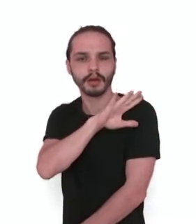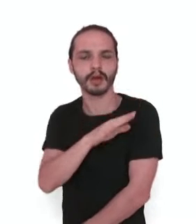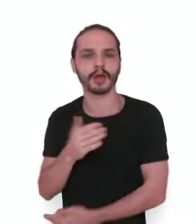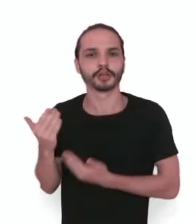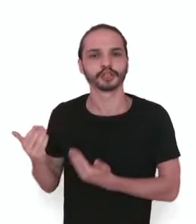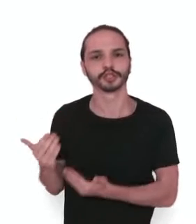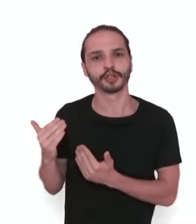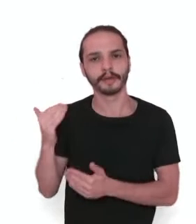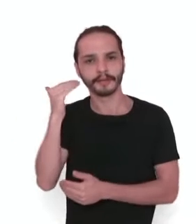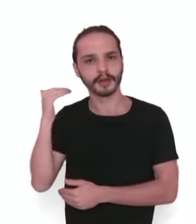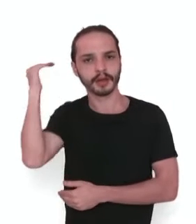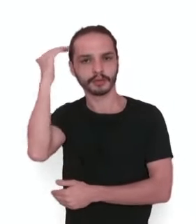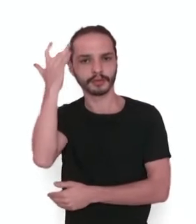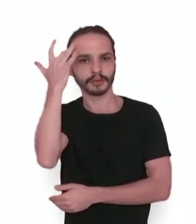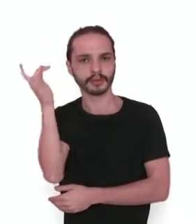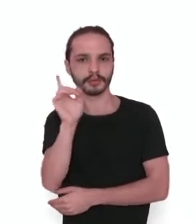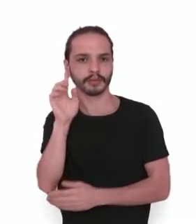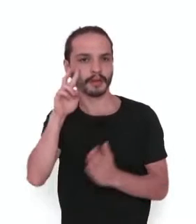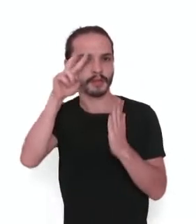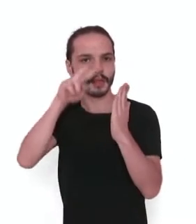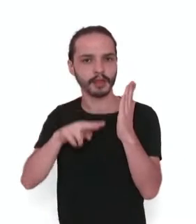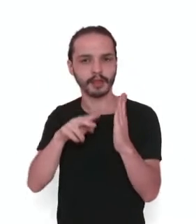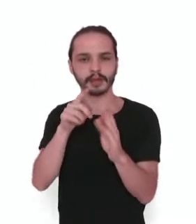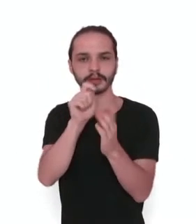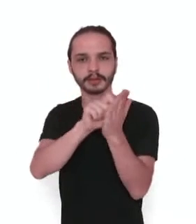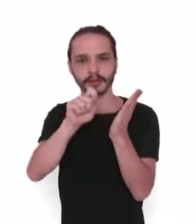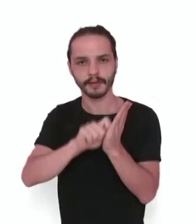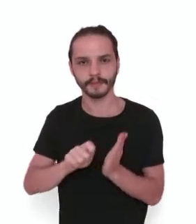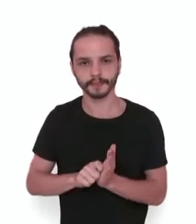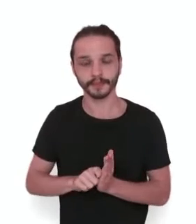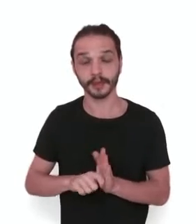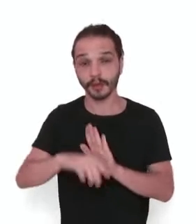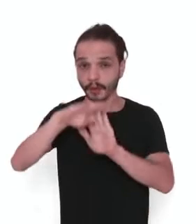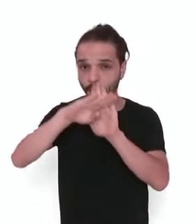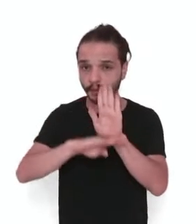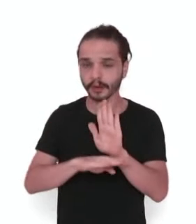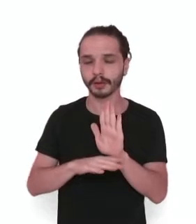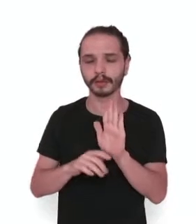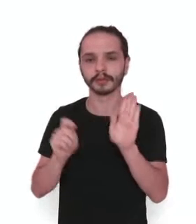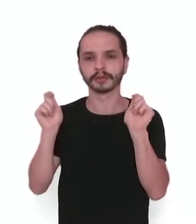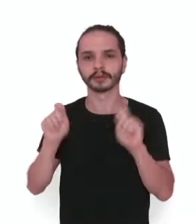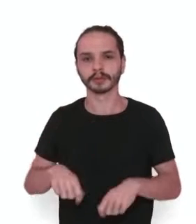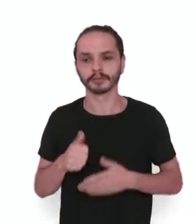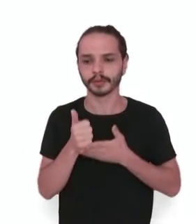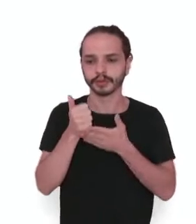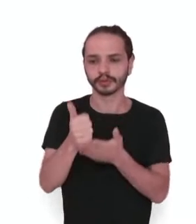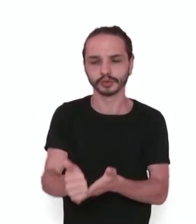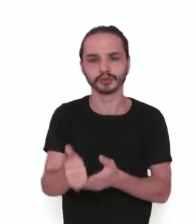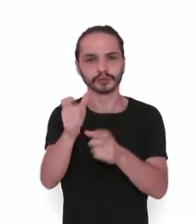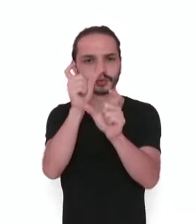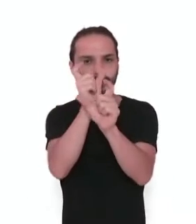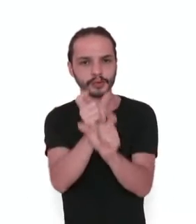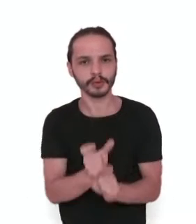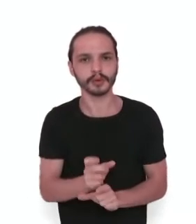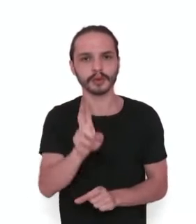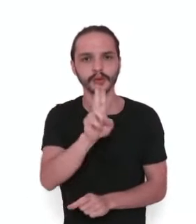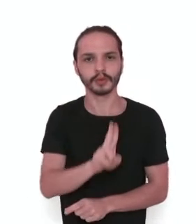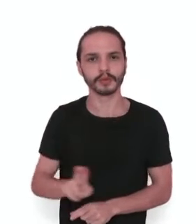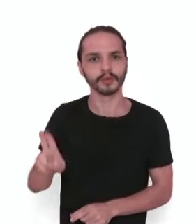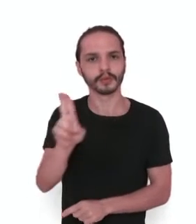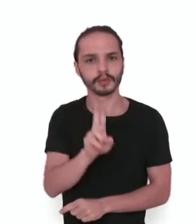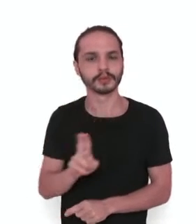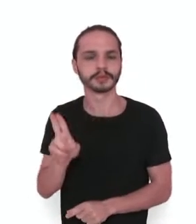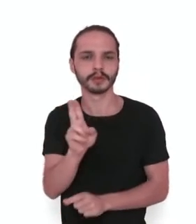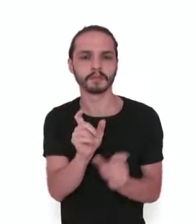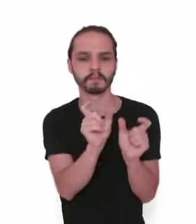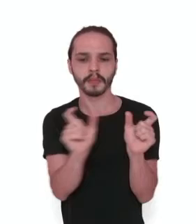escrever. O programa permite a alfabetização pela combinação de sons, letras e imagens nos aparelhos